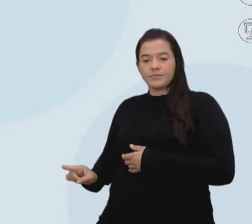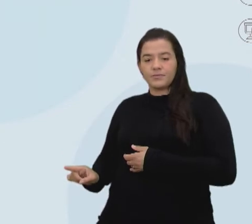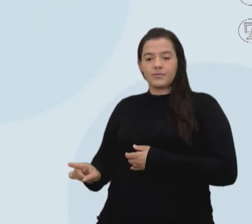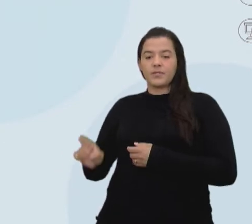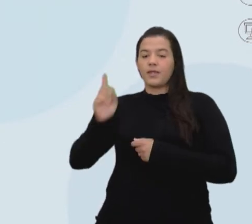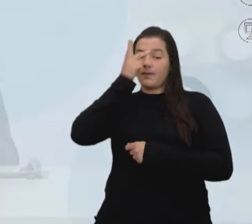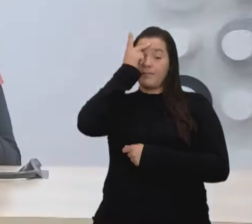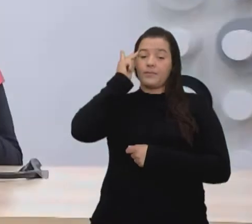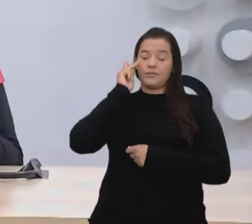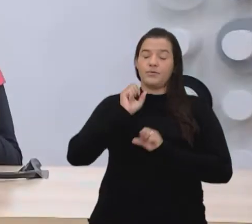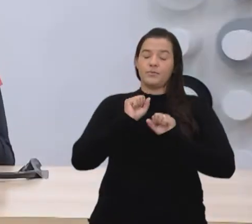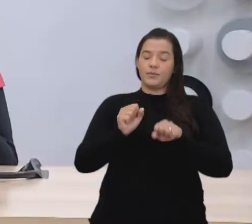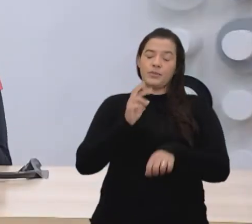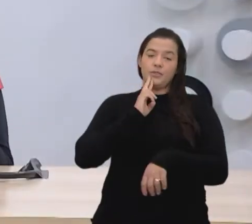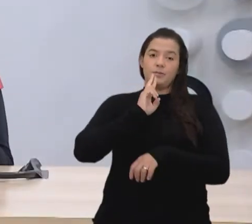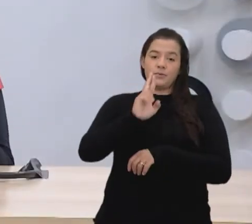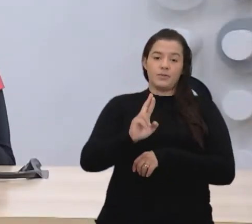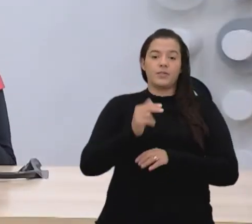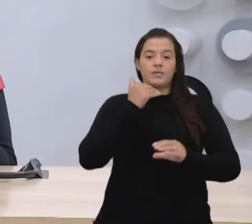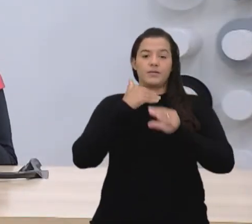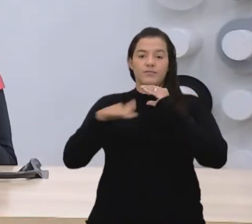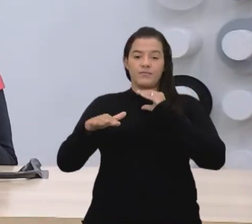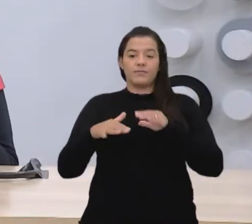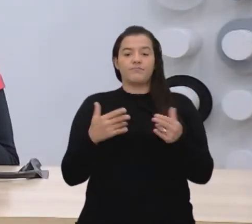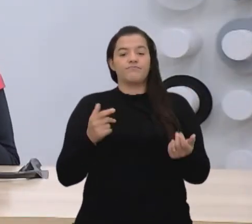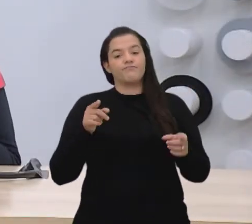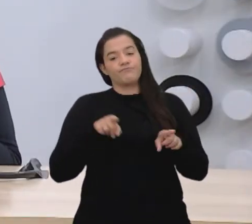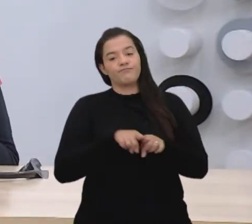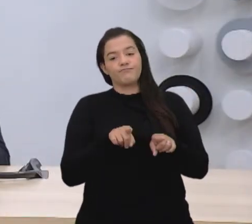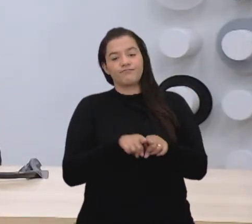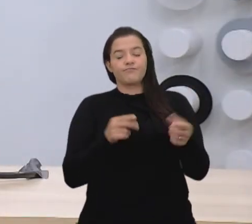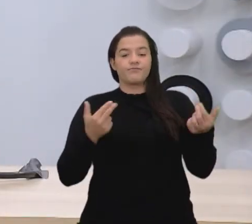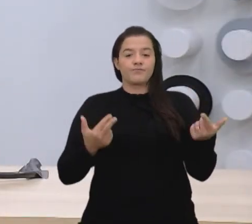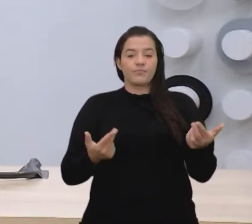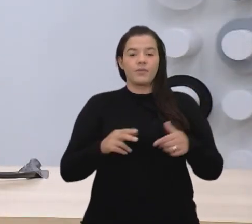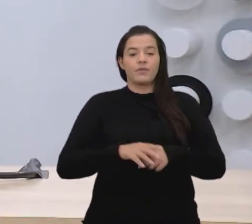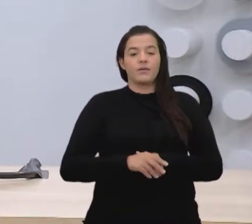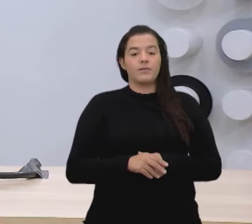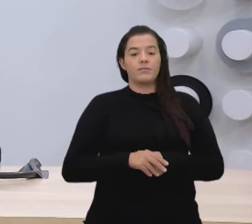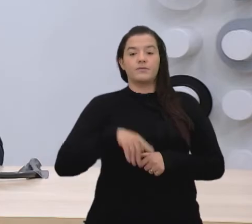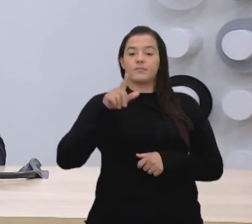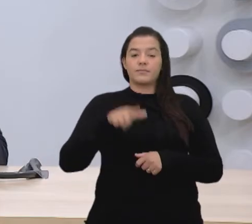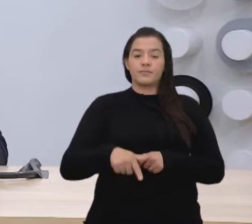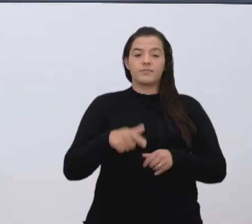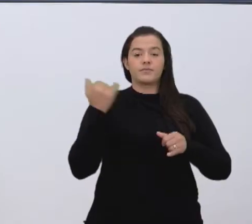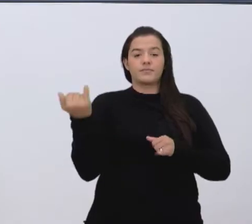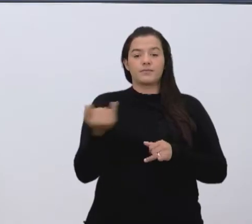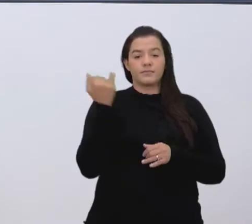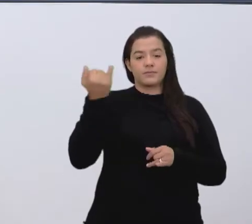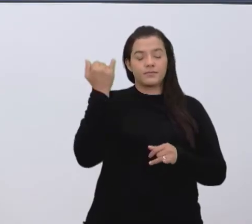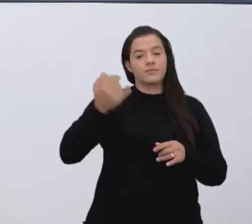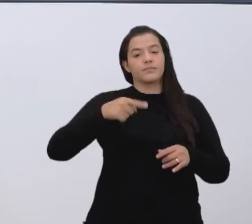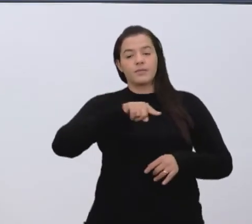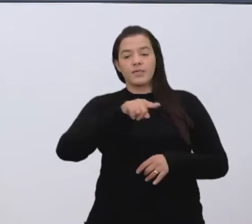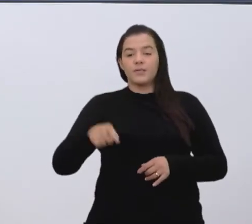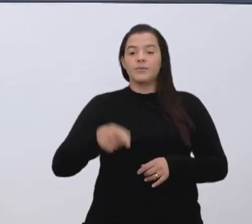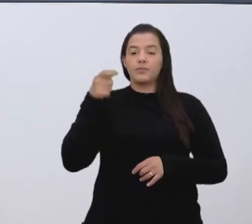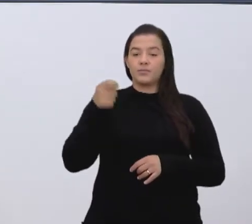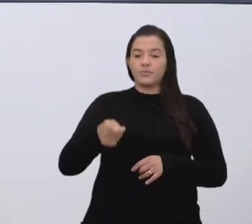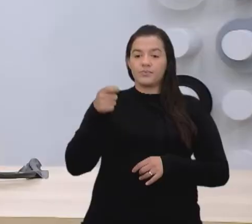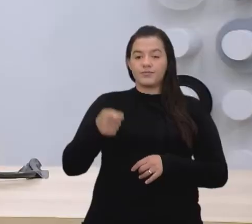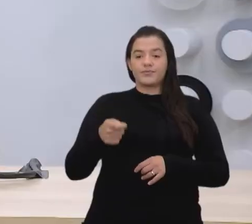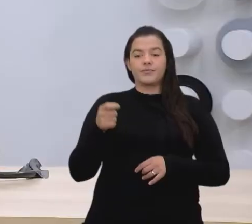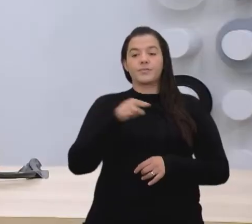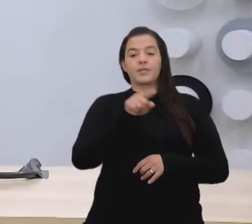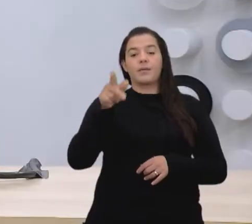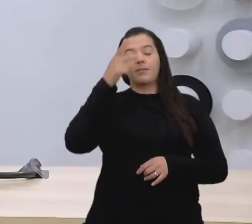não responder e ela consegue enviar do mesmo jeito. Normalmente essas questões obrigatórias elas são relevantes para o pesquisador. Então ele põe obrigatória para Obrigatória. realmente